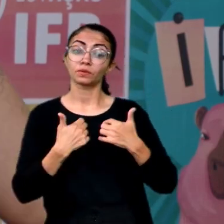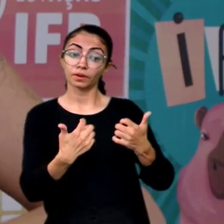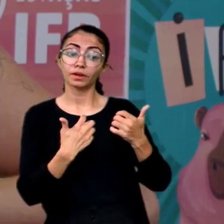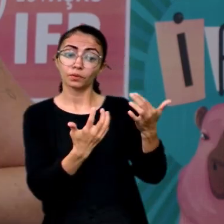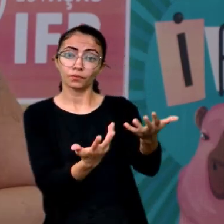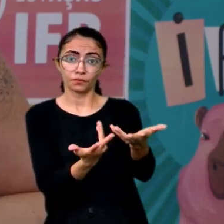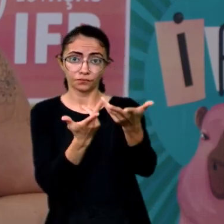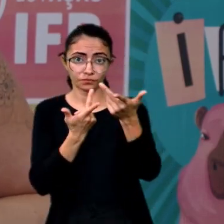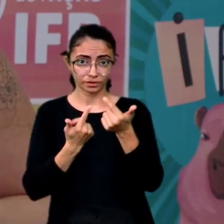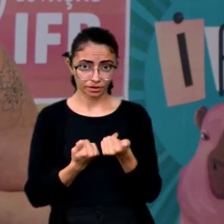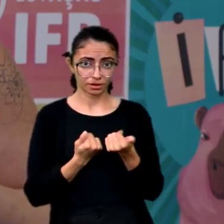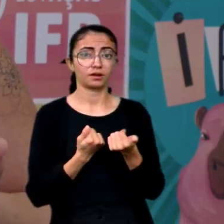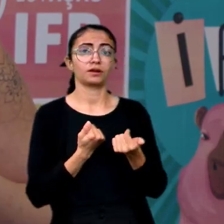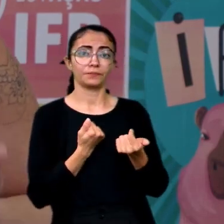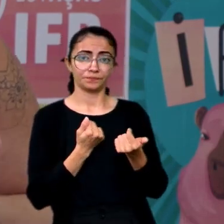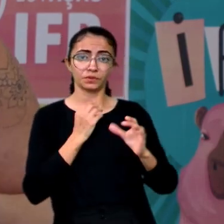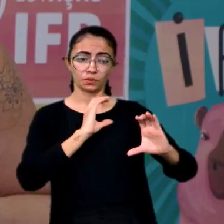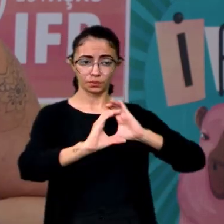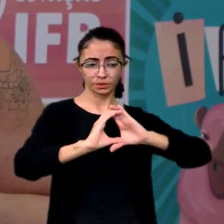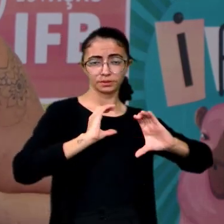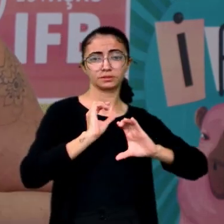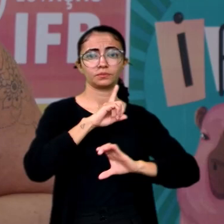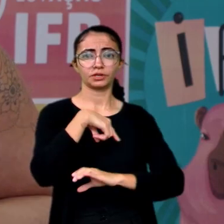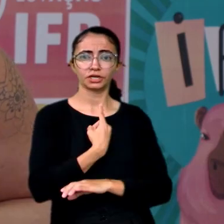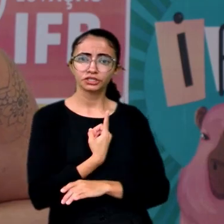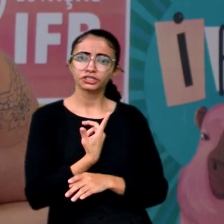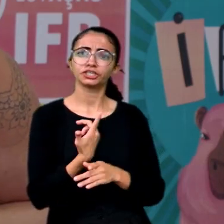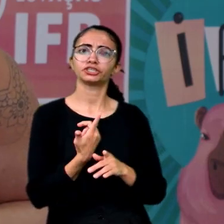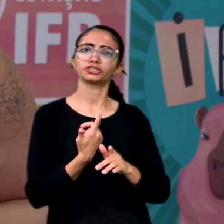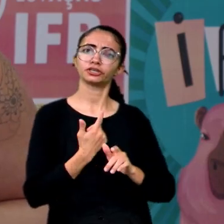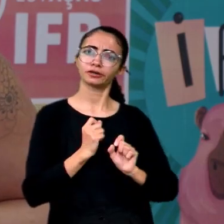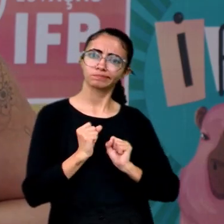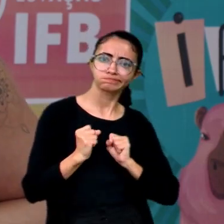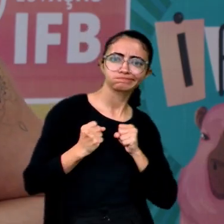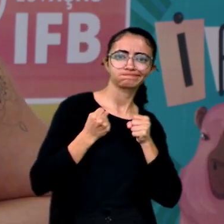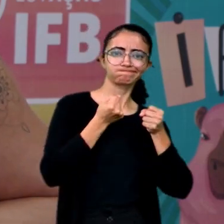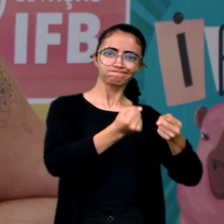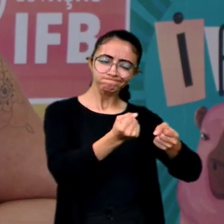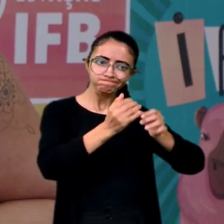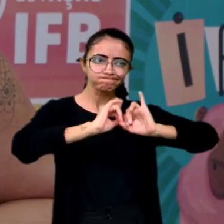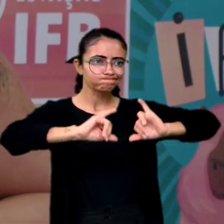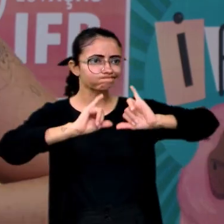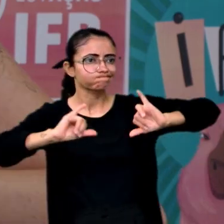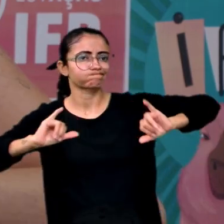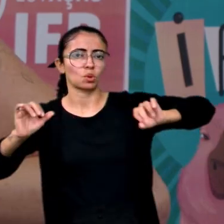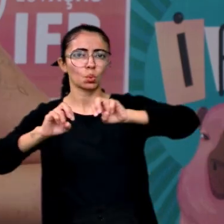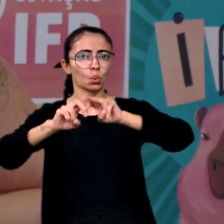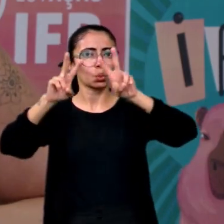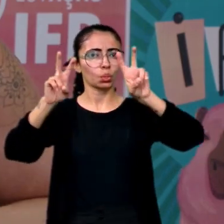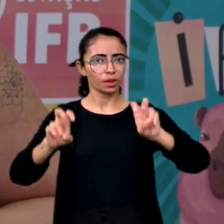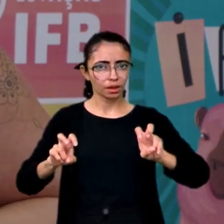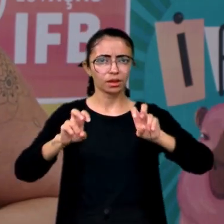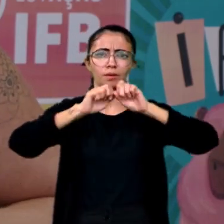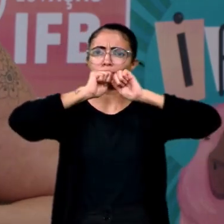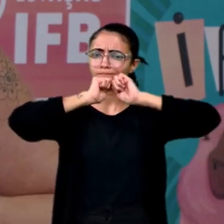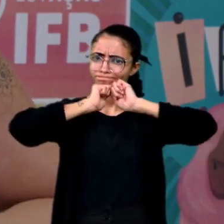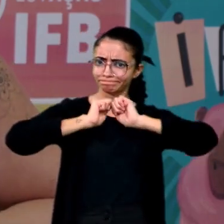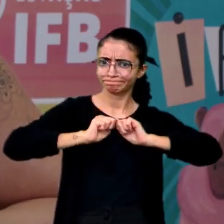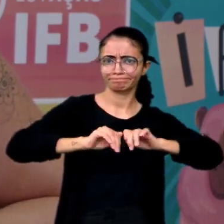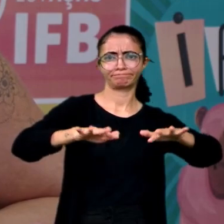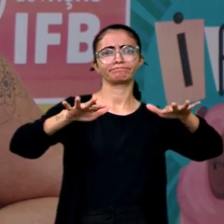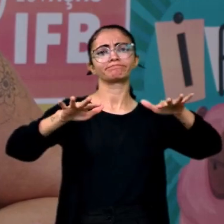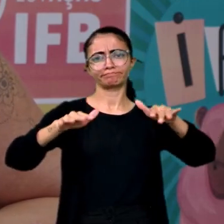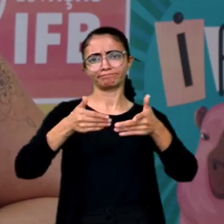né, à comunicação, para que a gente intensificasse esse assunto aqui em todos os lugares, com o alcance que